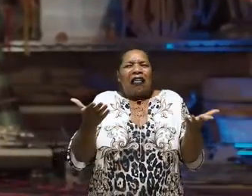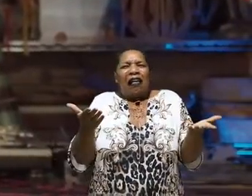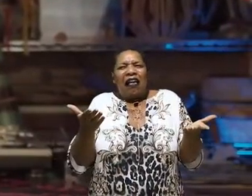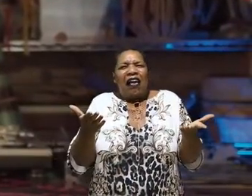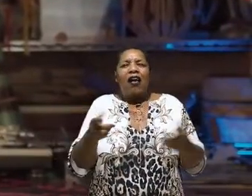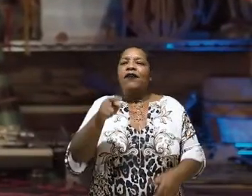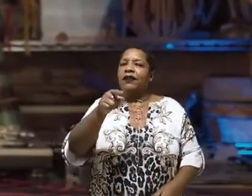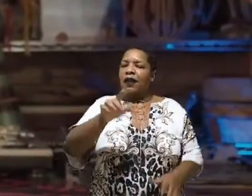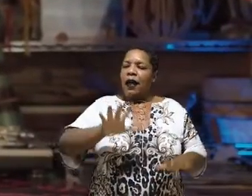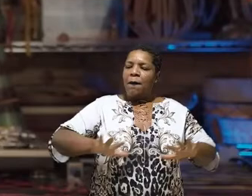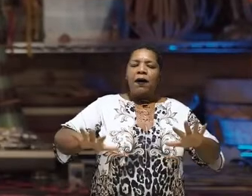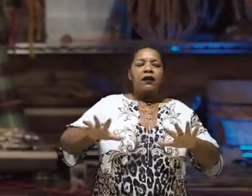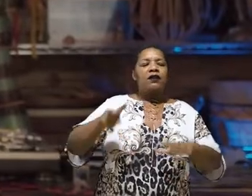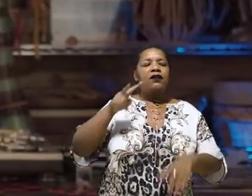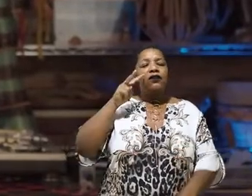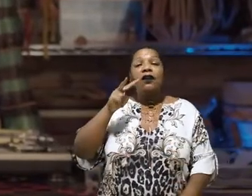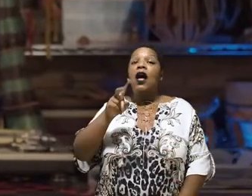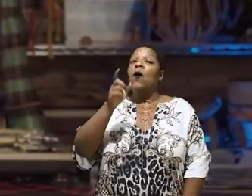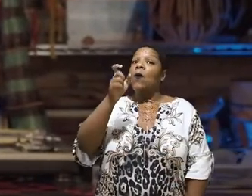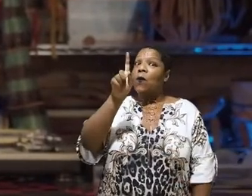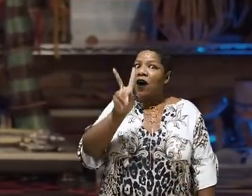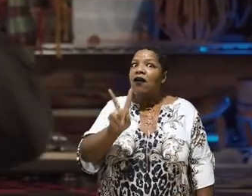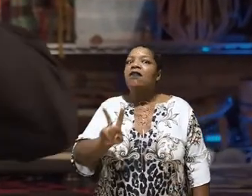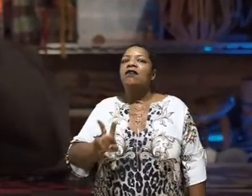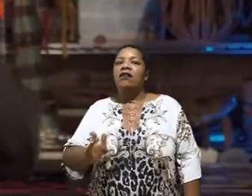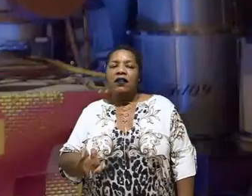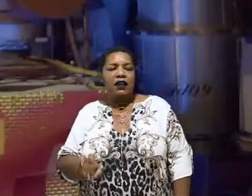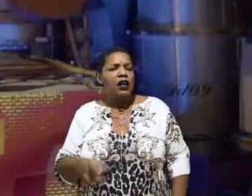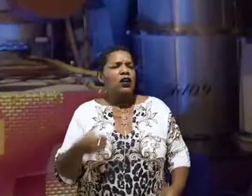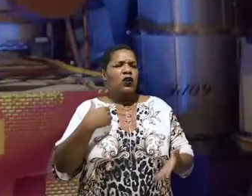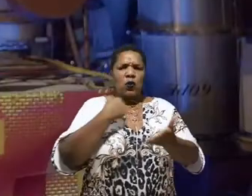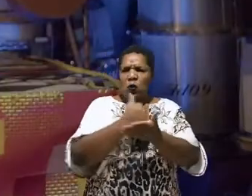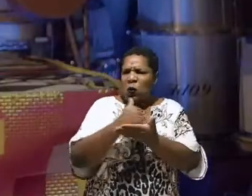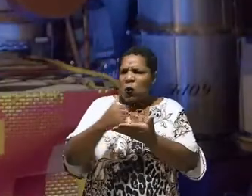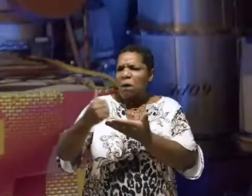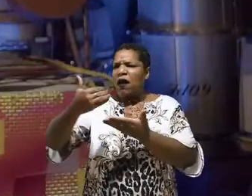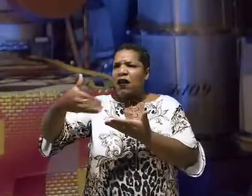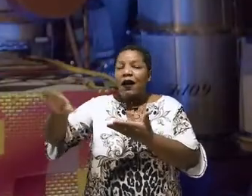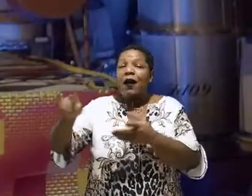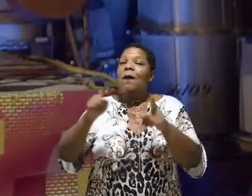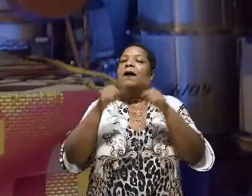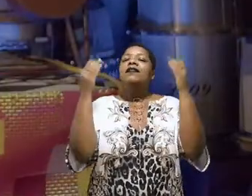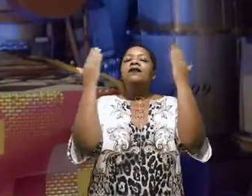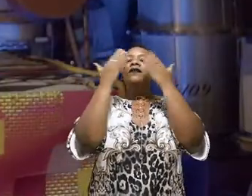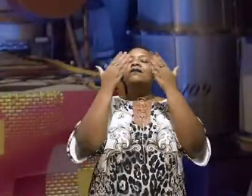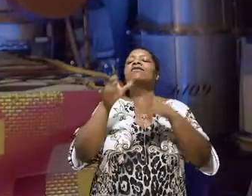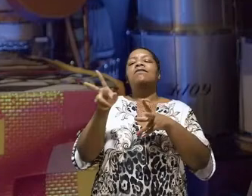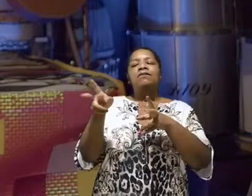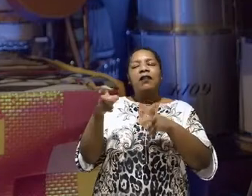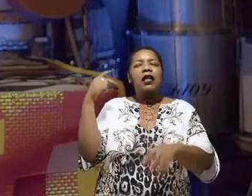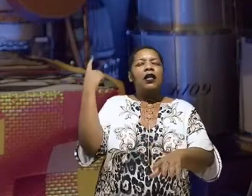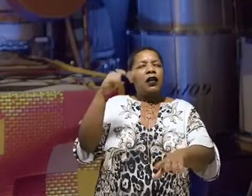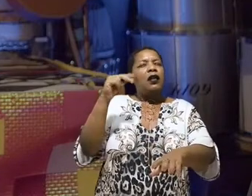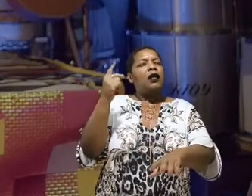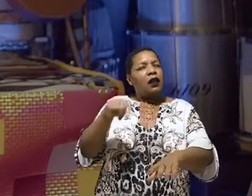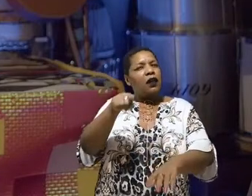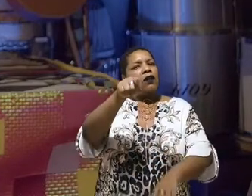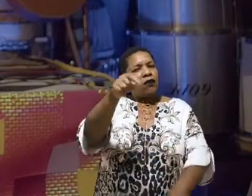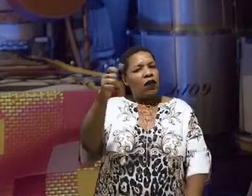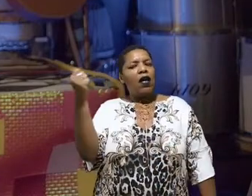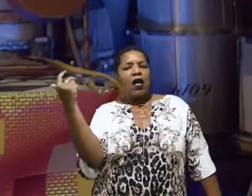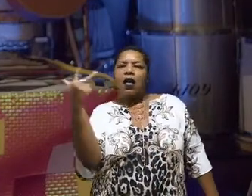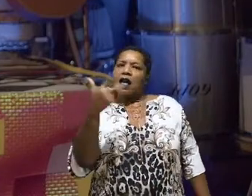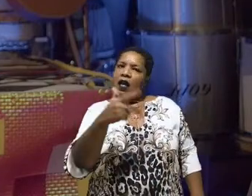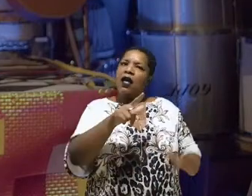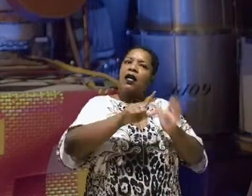graça sem colocar a mão na massa Era Uma Vez partir do faça mais despercebido não passa te encostar